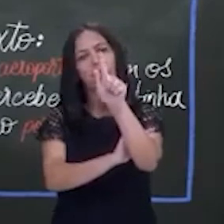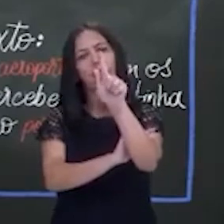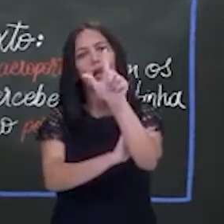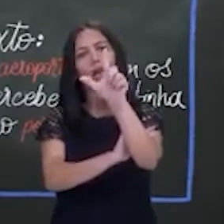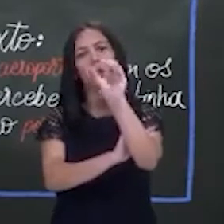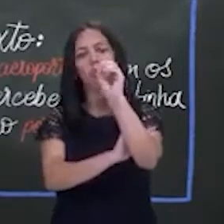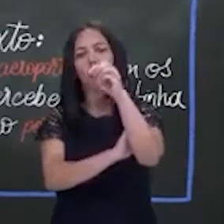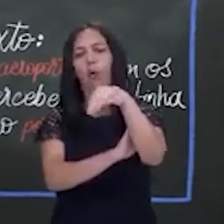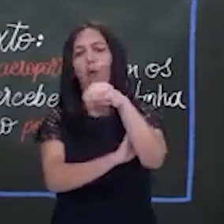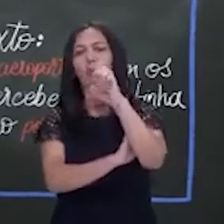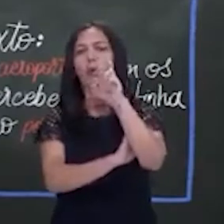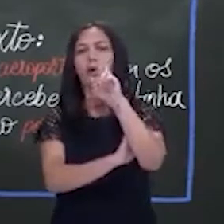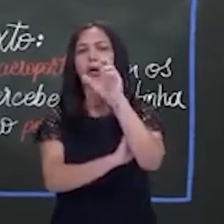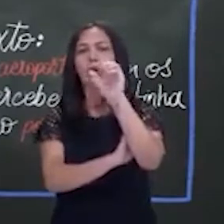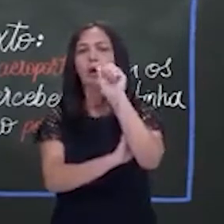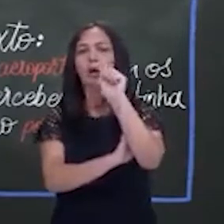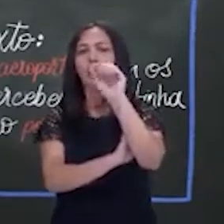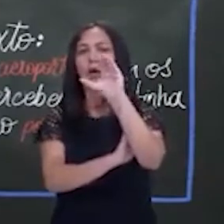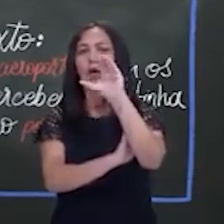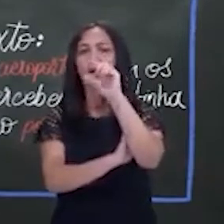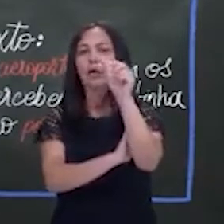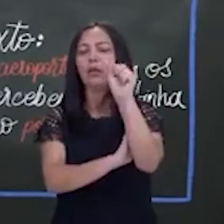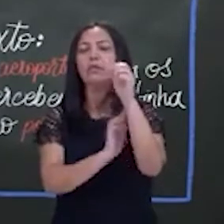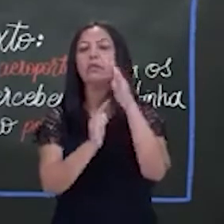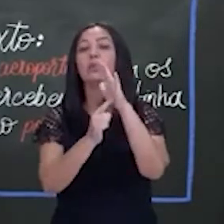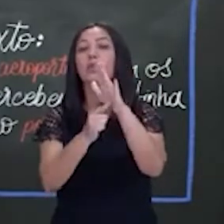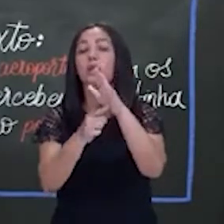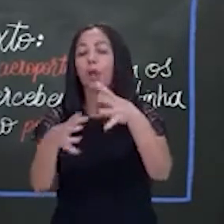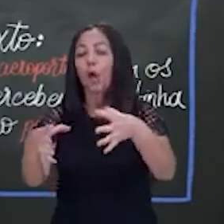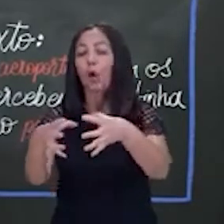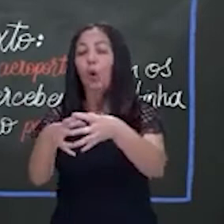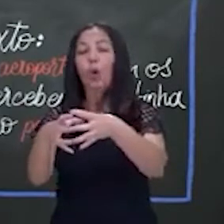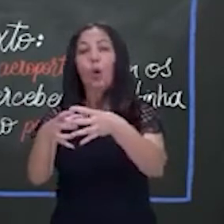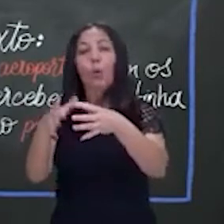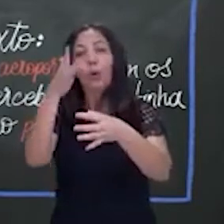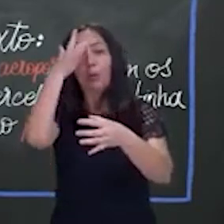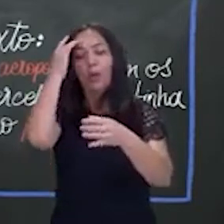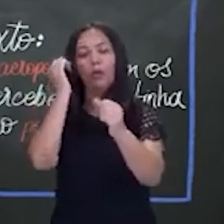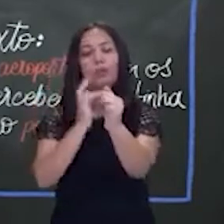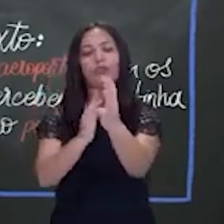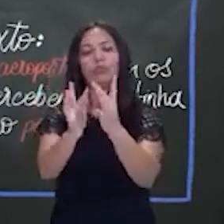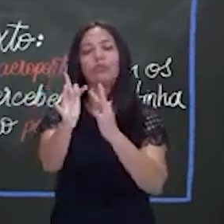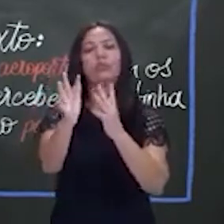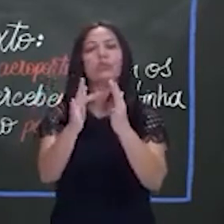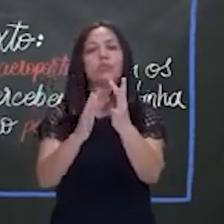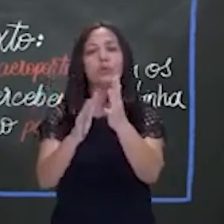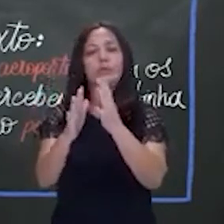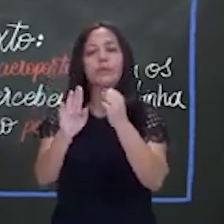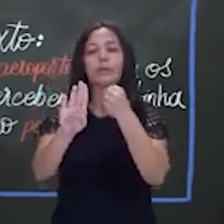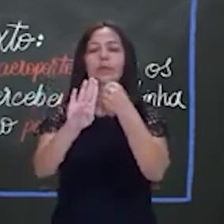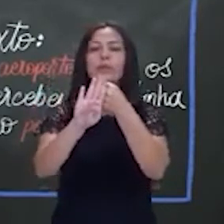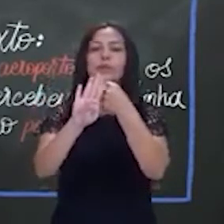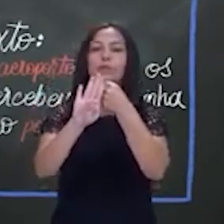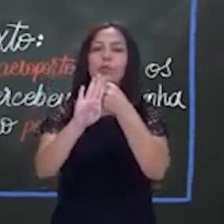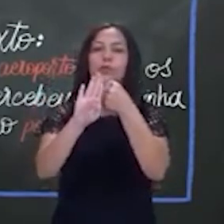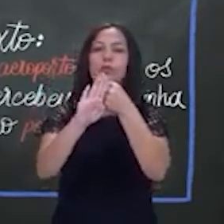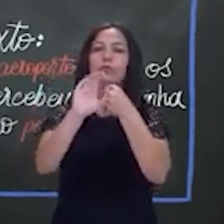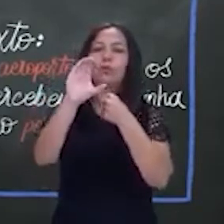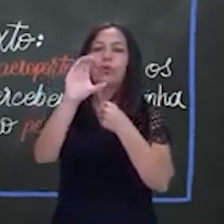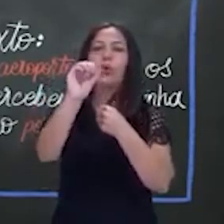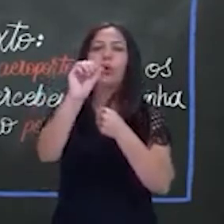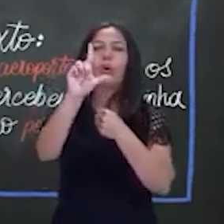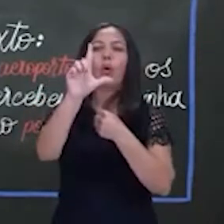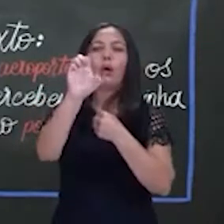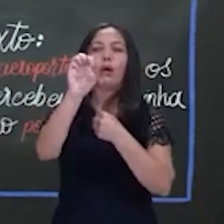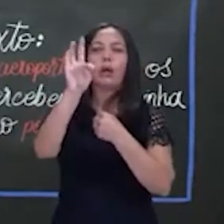essa ideia. Grupos, coletivo, coletividade, substantivo, coletivo, ok? Diante dessas classificações,